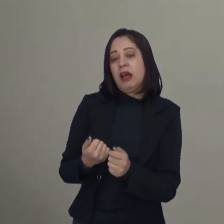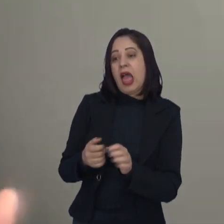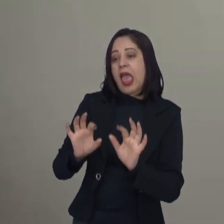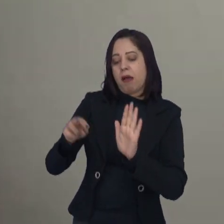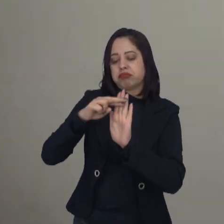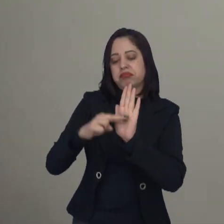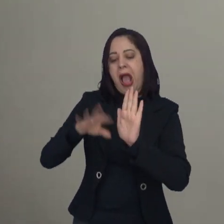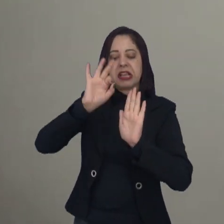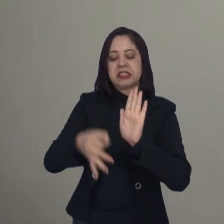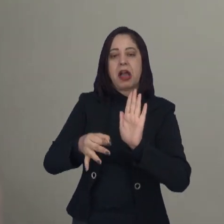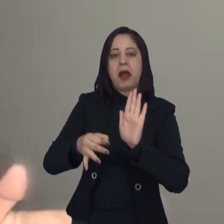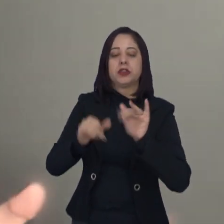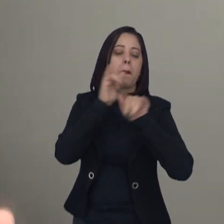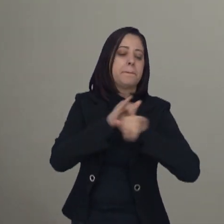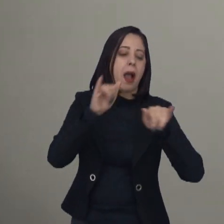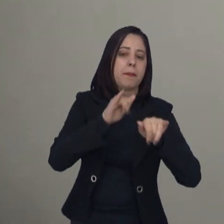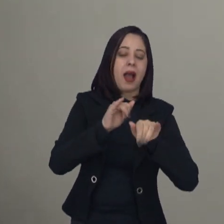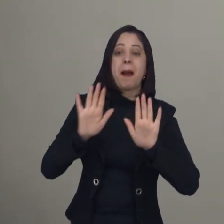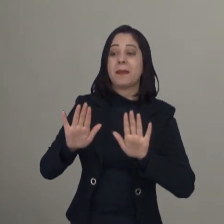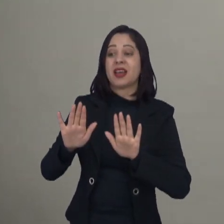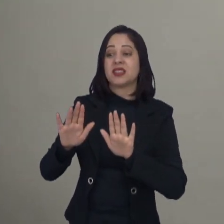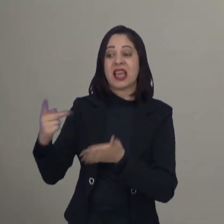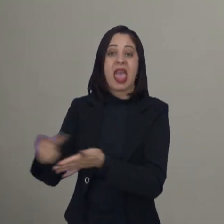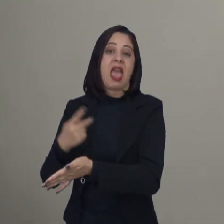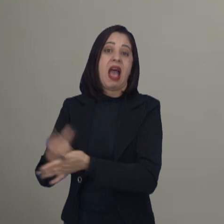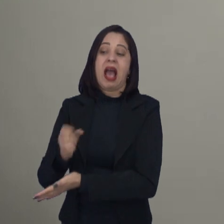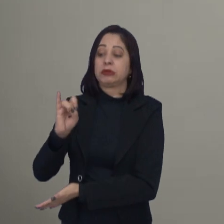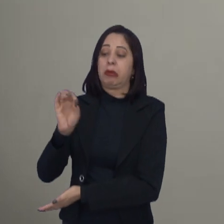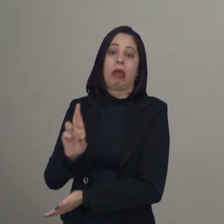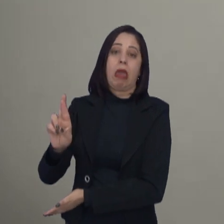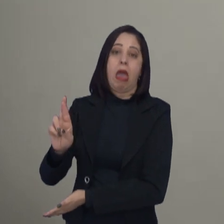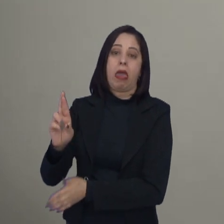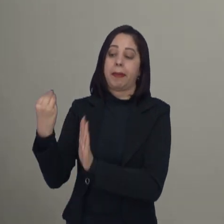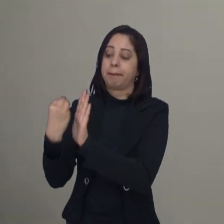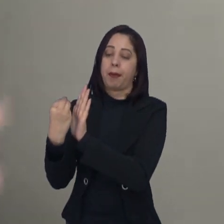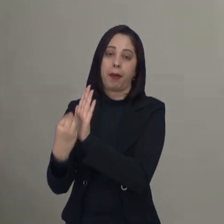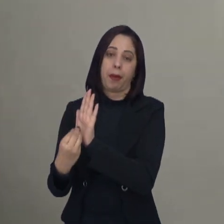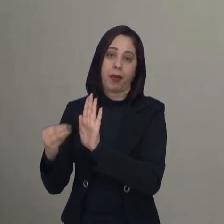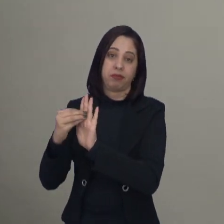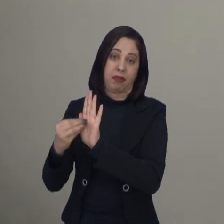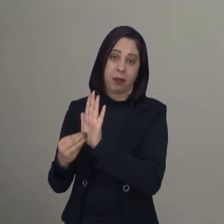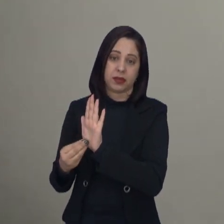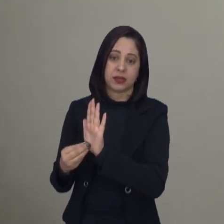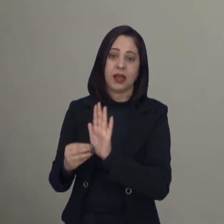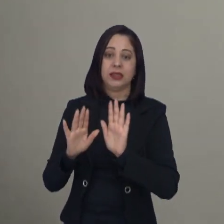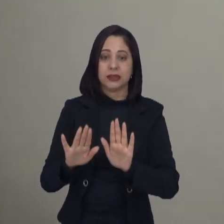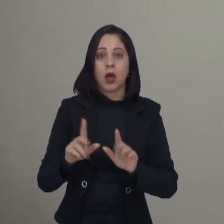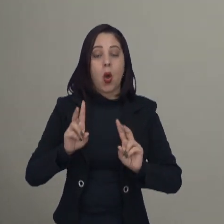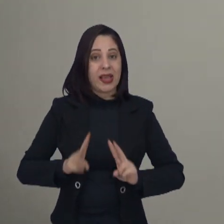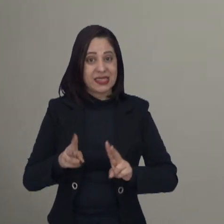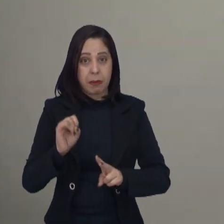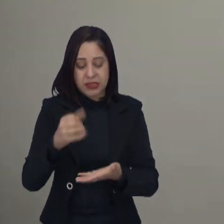não estar certinho numa questão de declaração de impostos, enfim. Então, quando a gente trata aí de altos valores, de contratos de